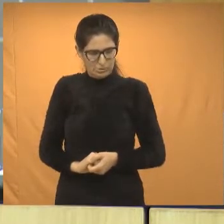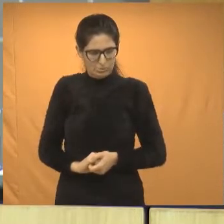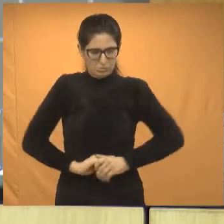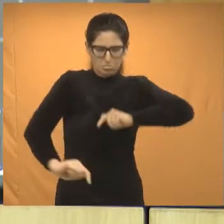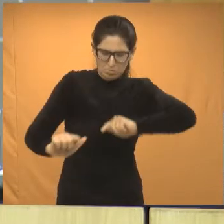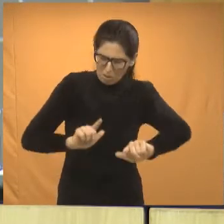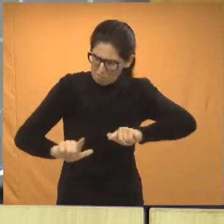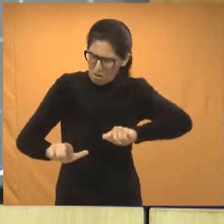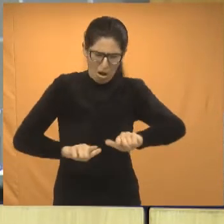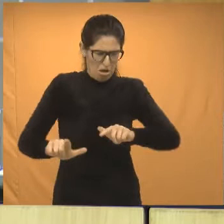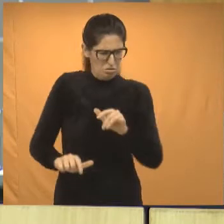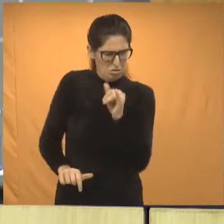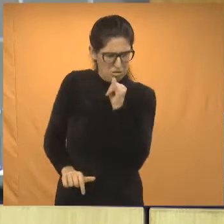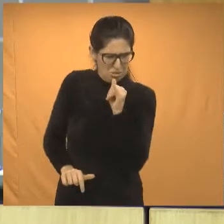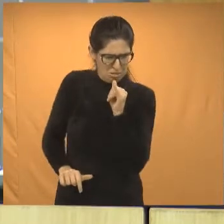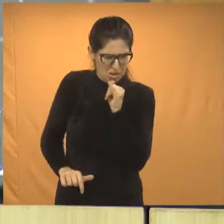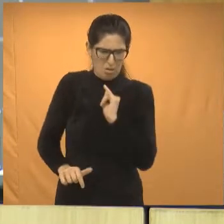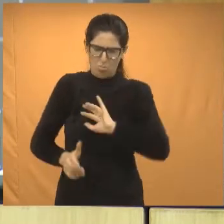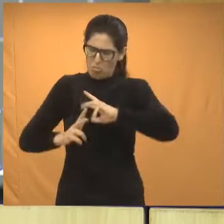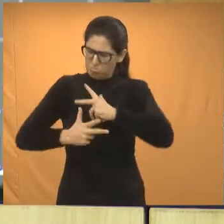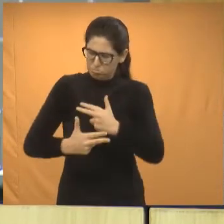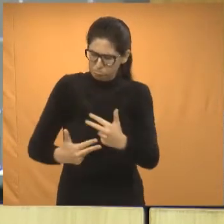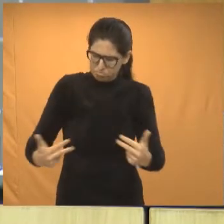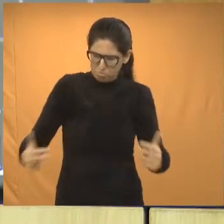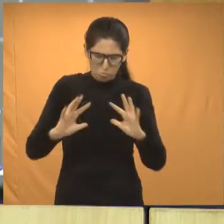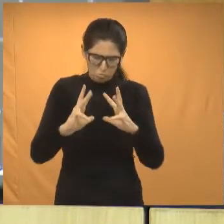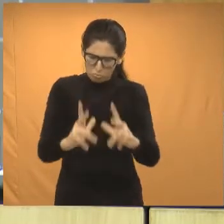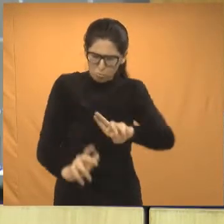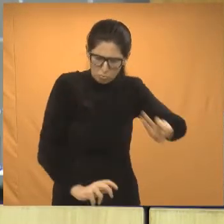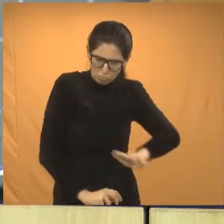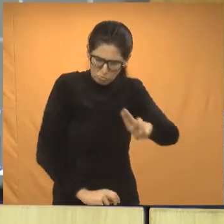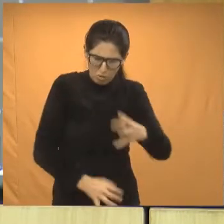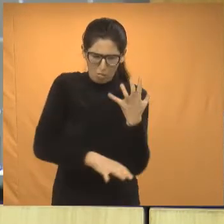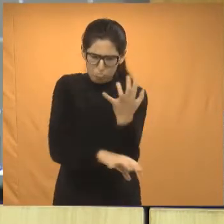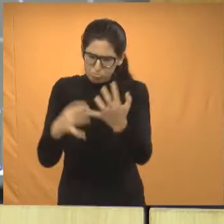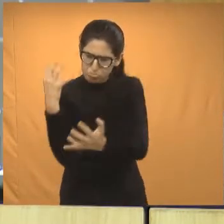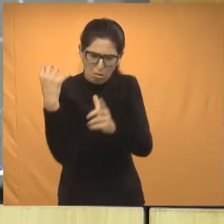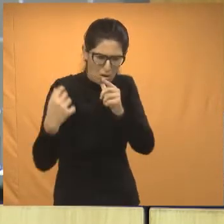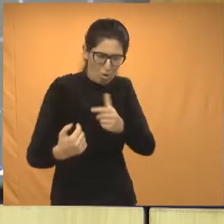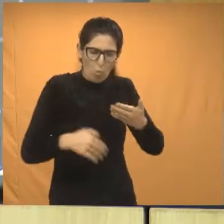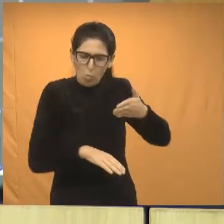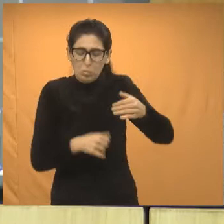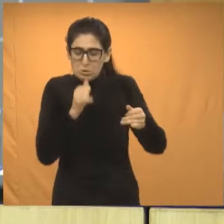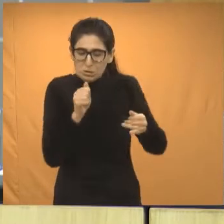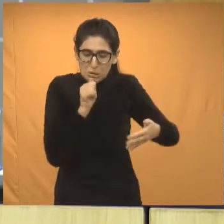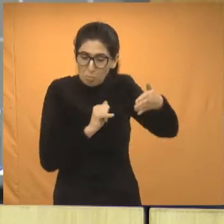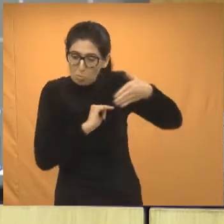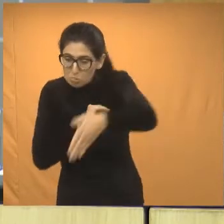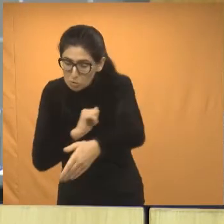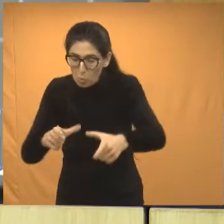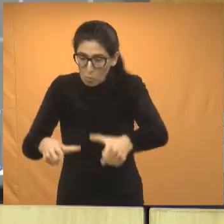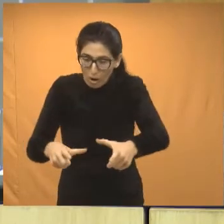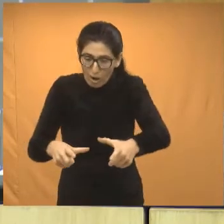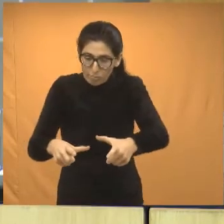serviço ou utilização de determinados recursos naturais, intervenção em área de